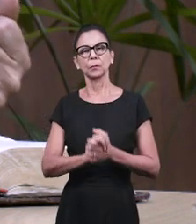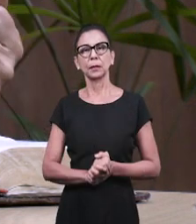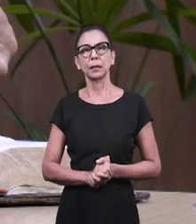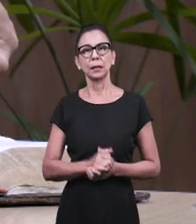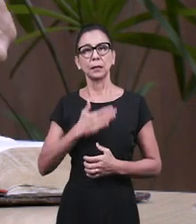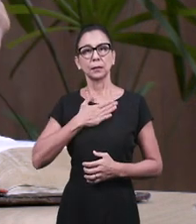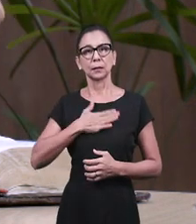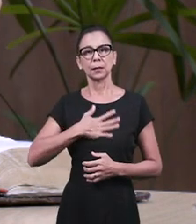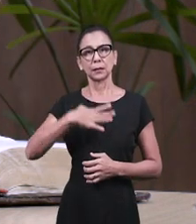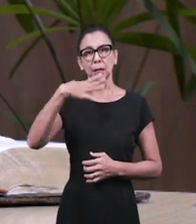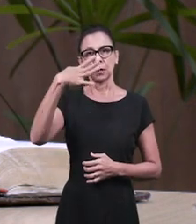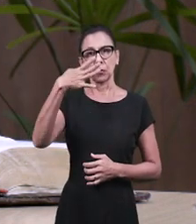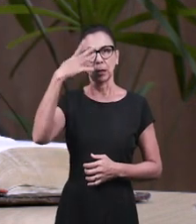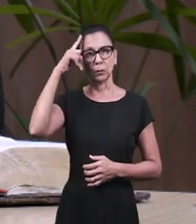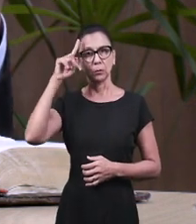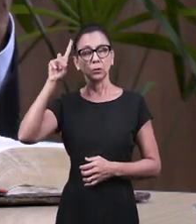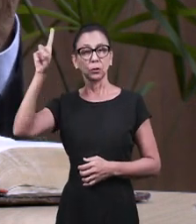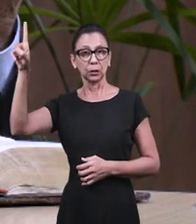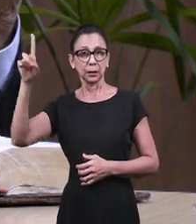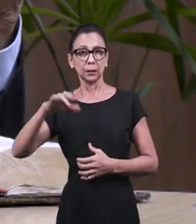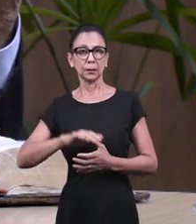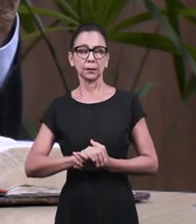Não é? E